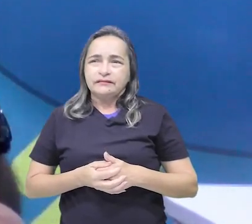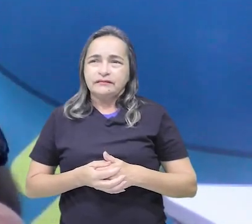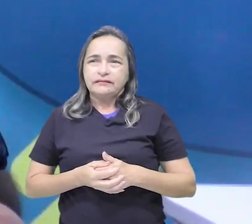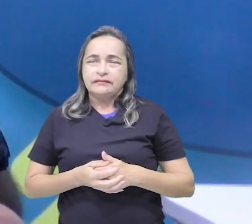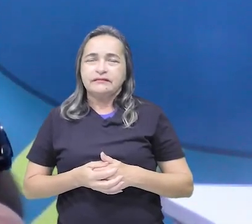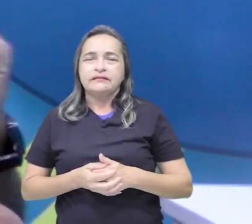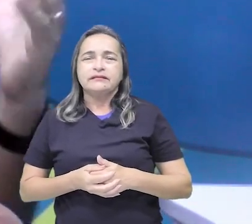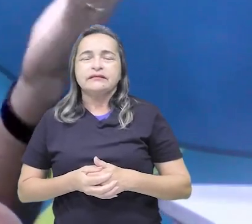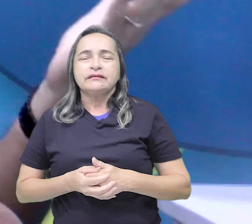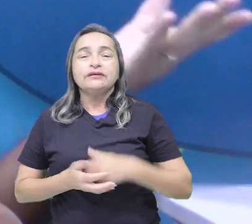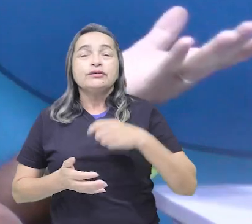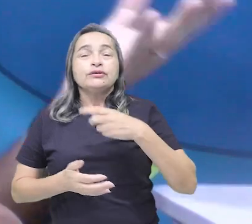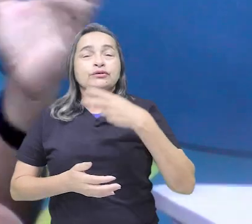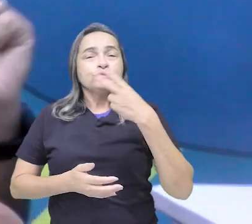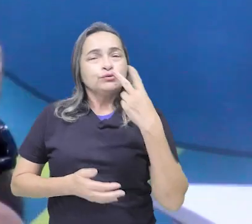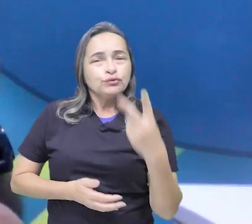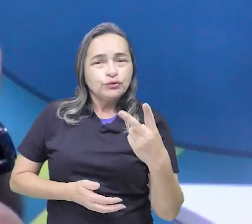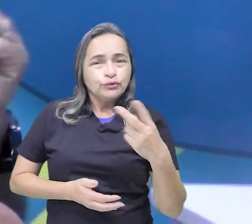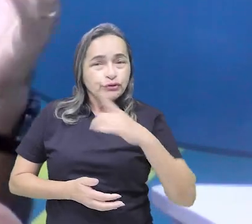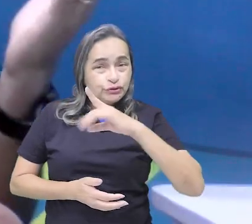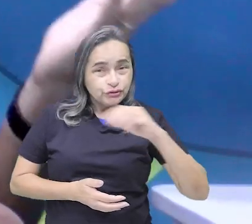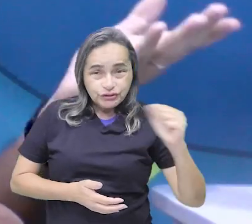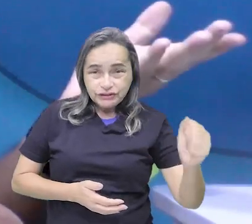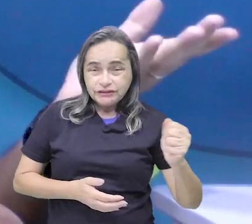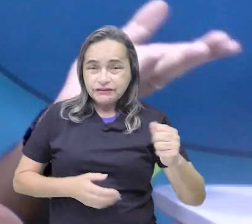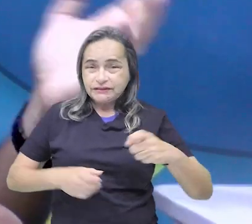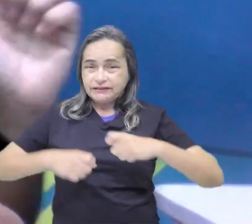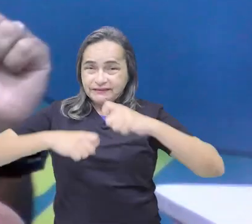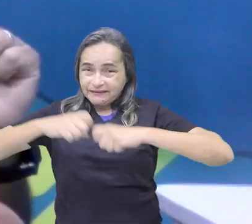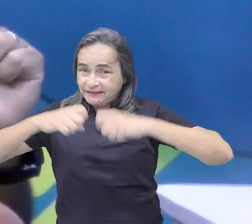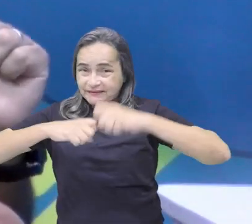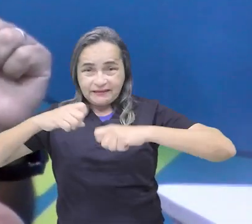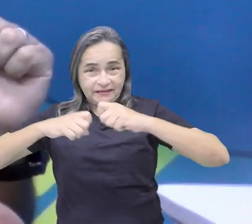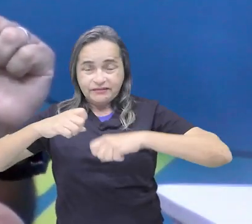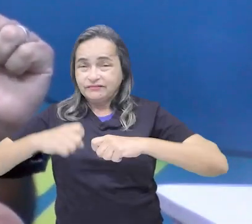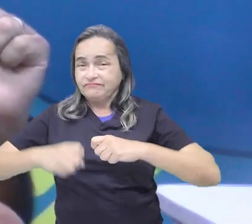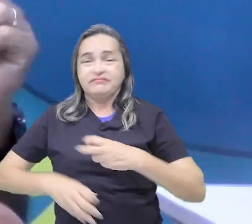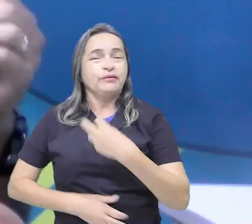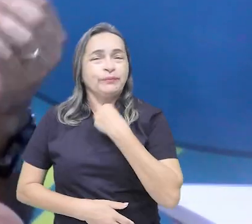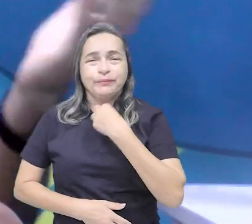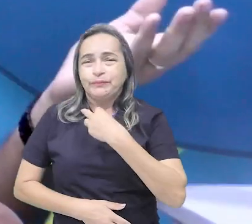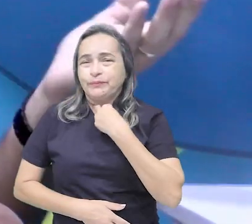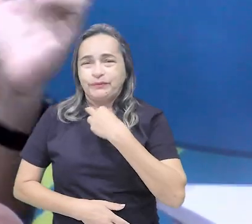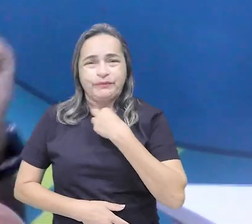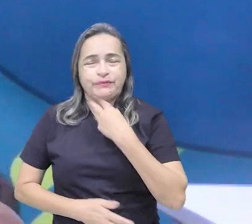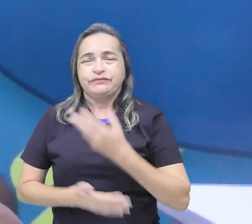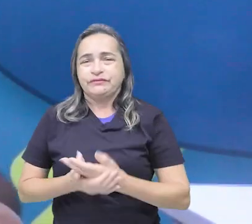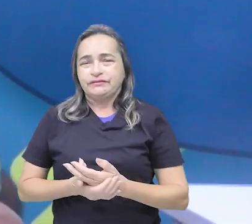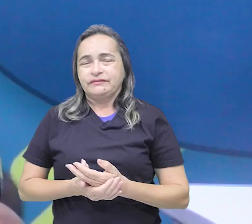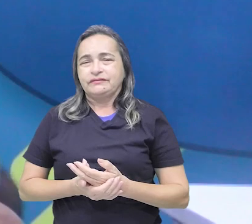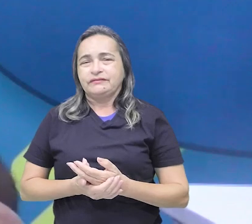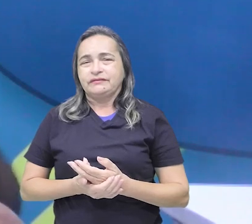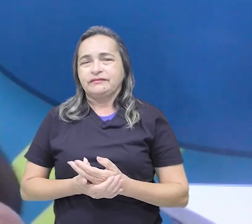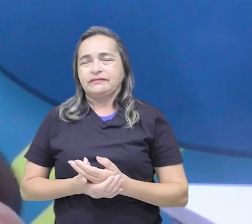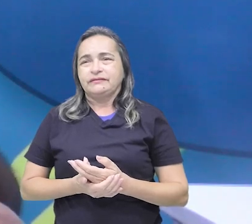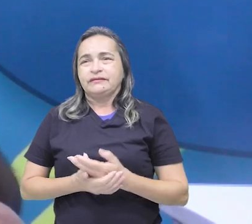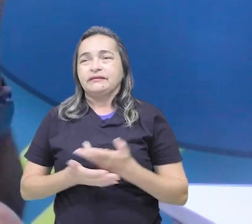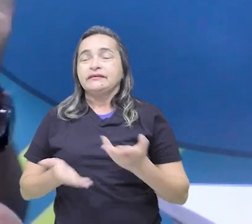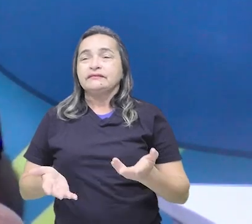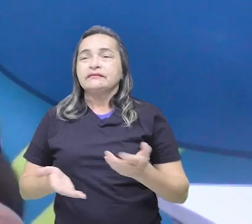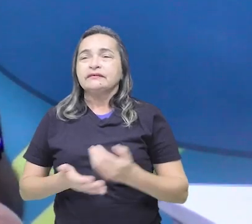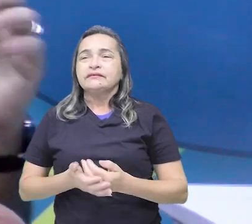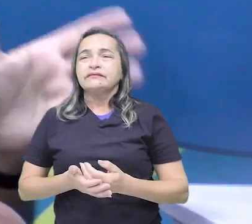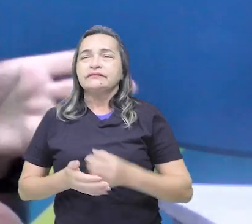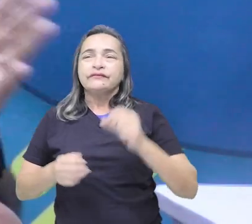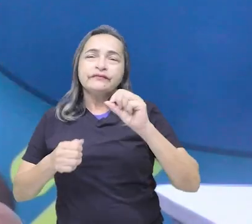2 dias também com abstinência sexual, ou até 3 dias, no caso da abstinência. Para fazer o exame. Isso. Se o homem fez o exame de